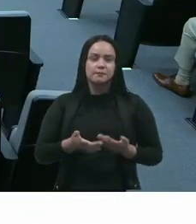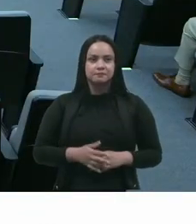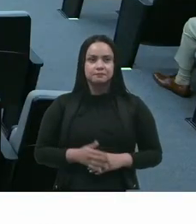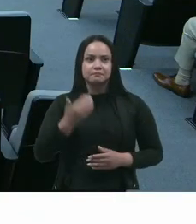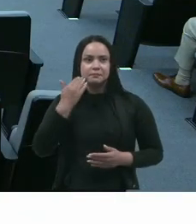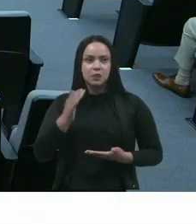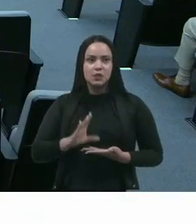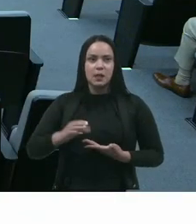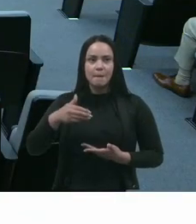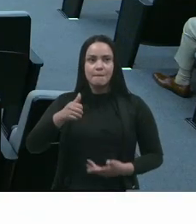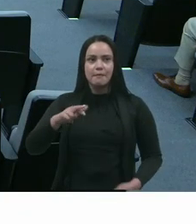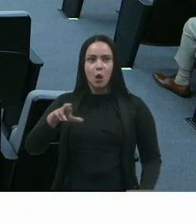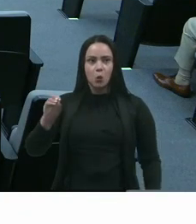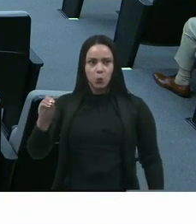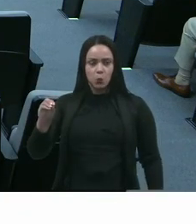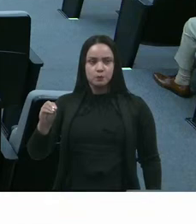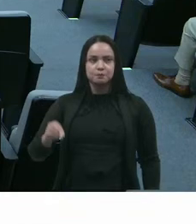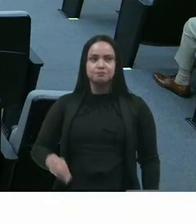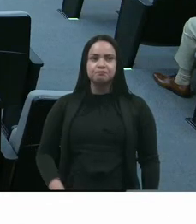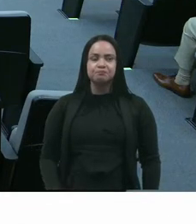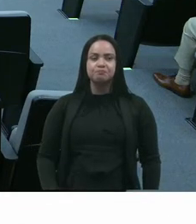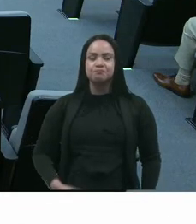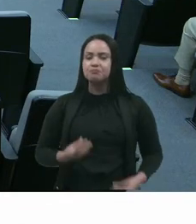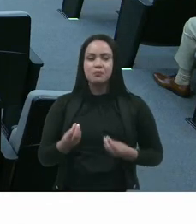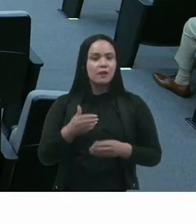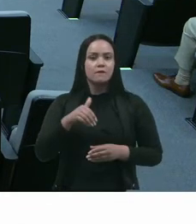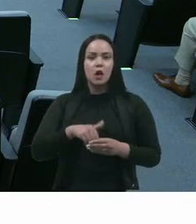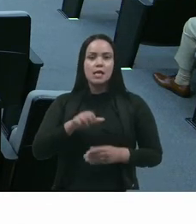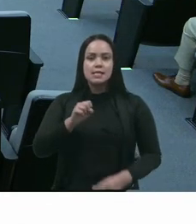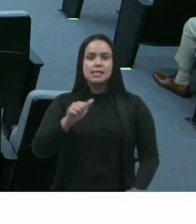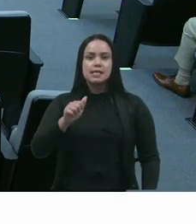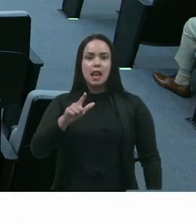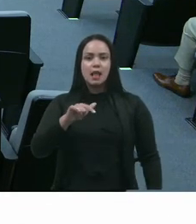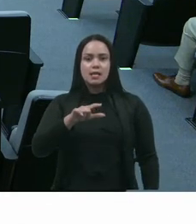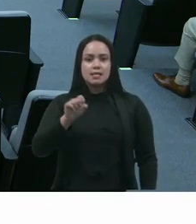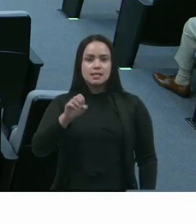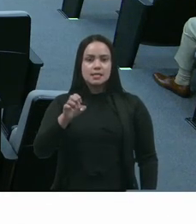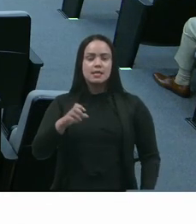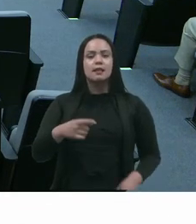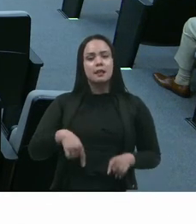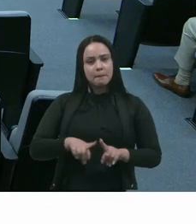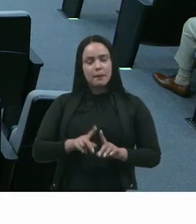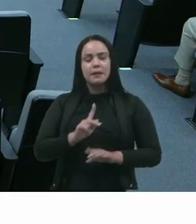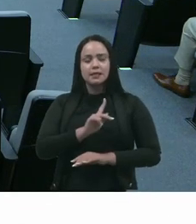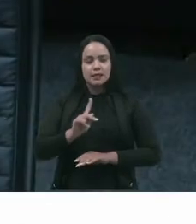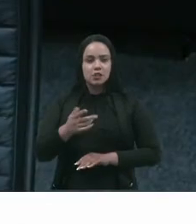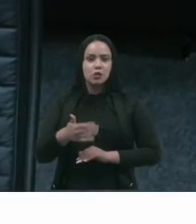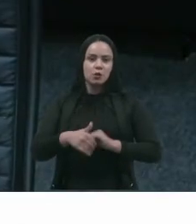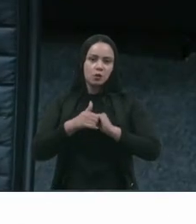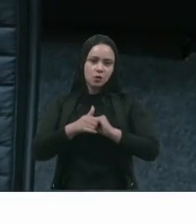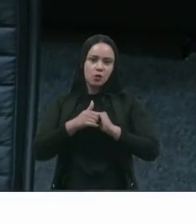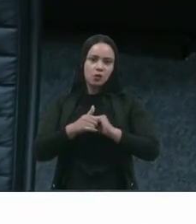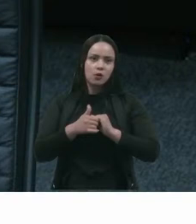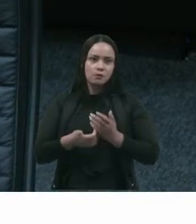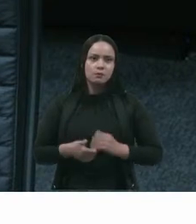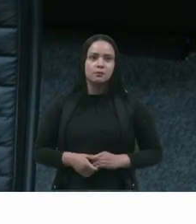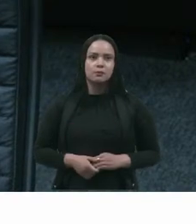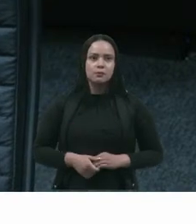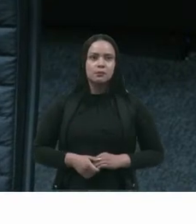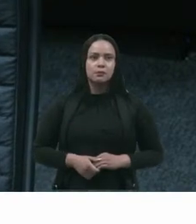Obrigada, conselheiro Mauro. Como vota a conselheira Salise? Também eu, senhora presidente,